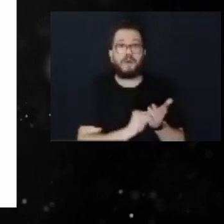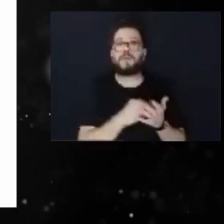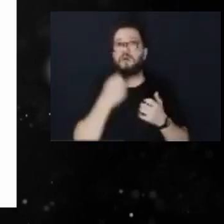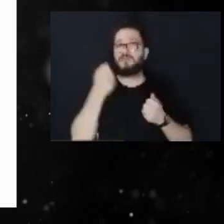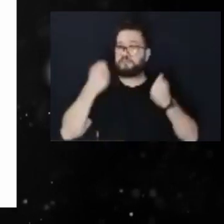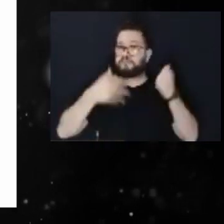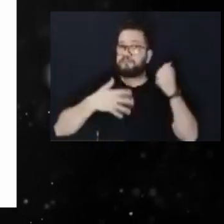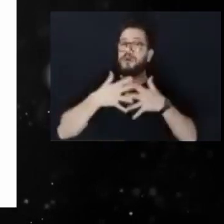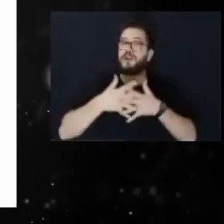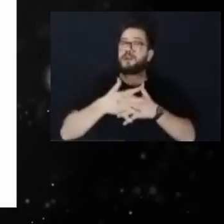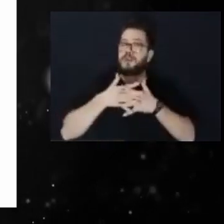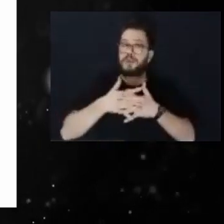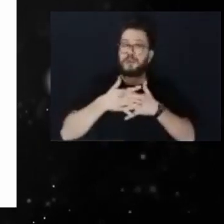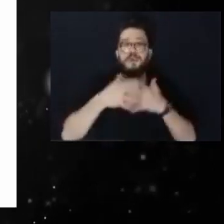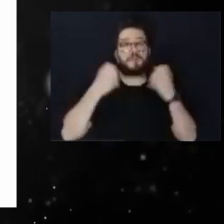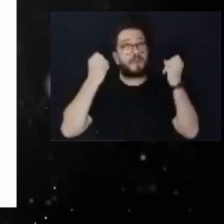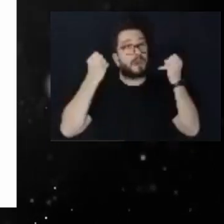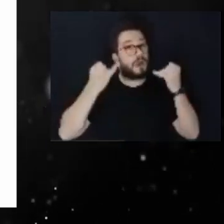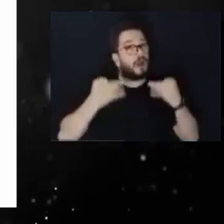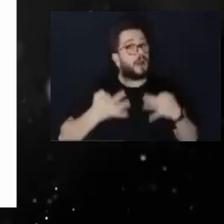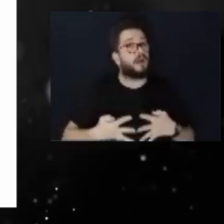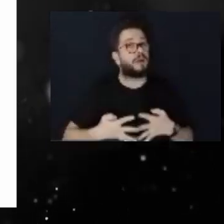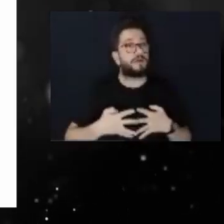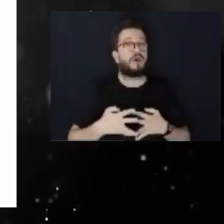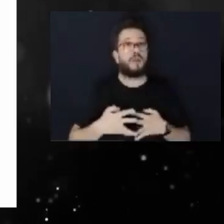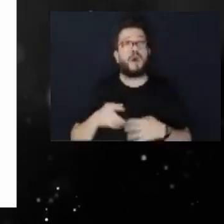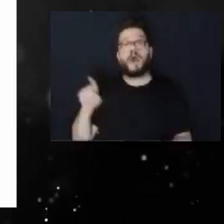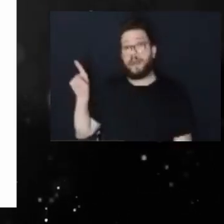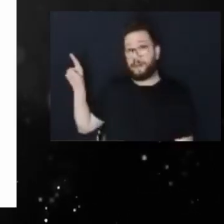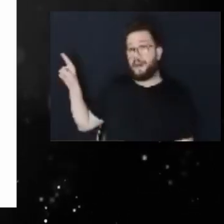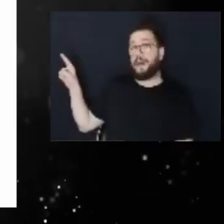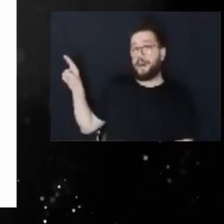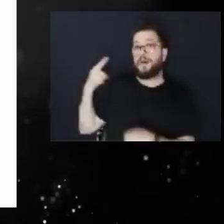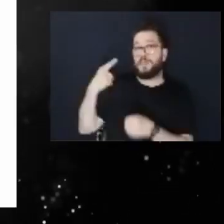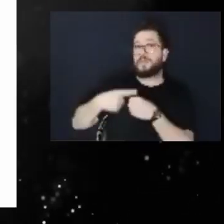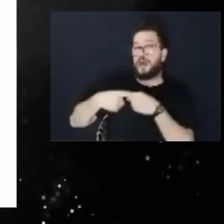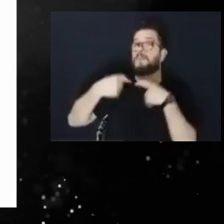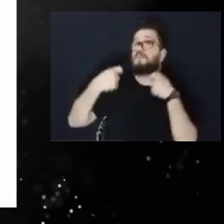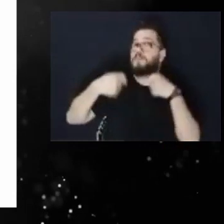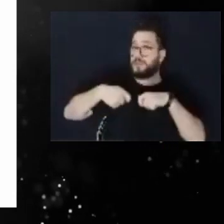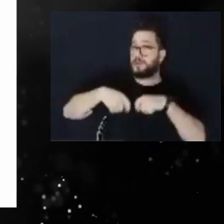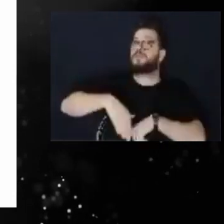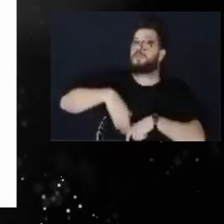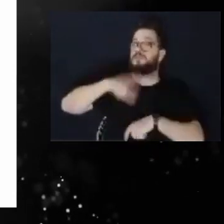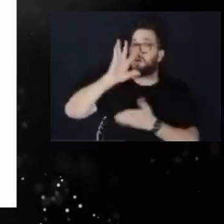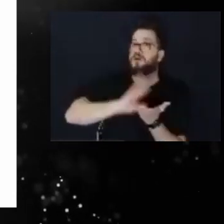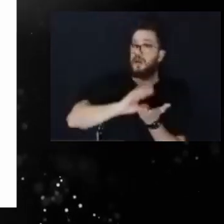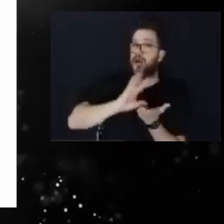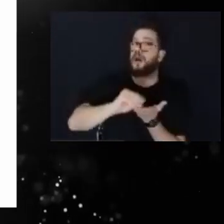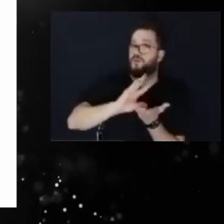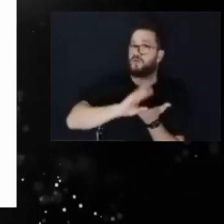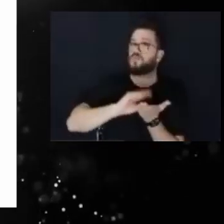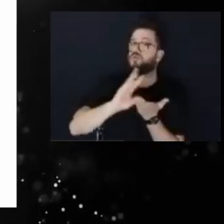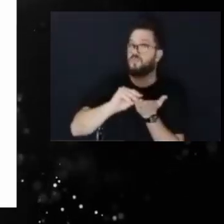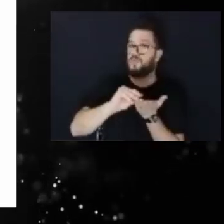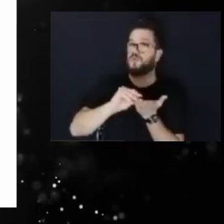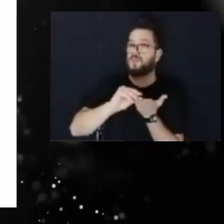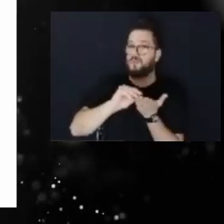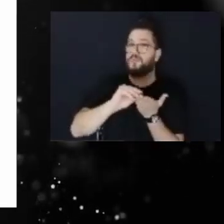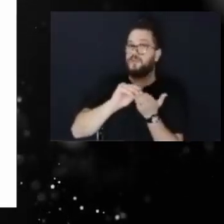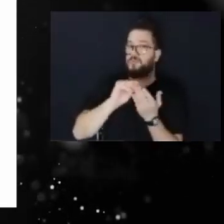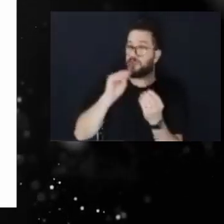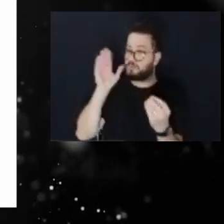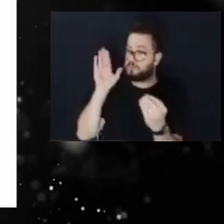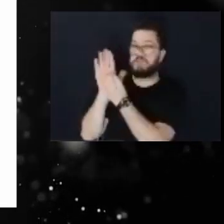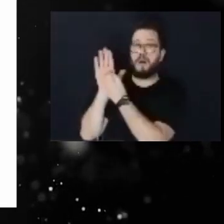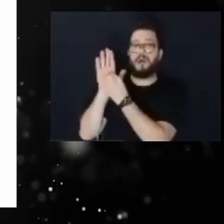dado real. Então, a cidade de União da Vitória precisa tornar mais transparente também os dados, né? Disponibilizou dados